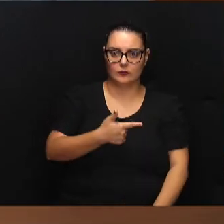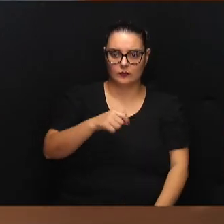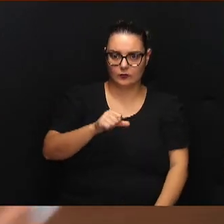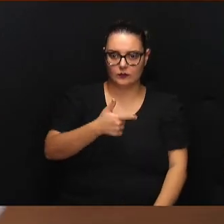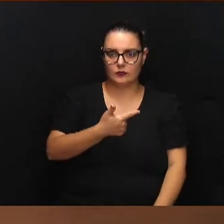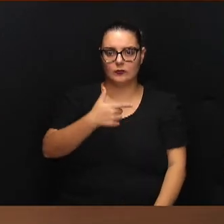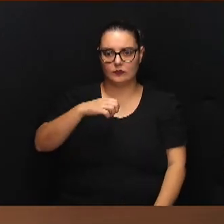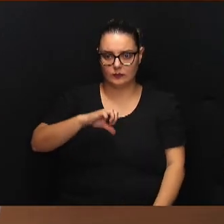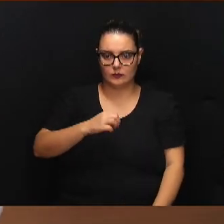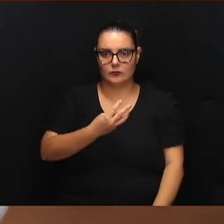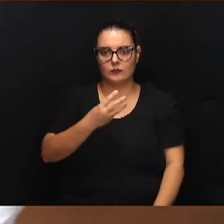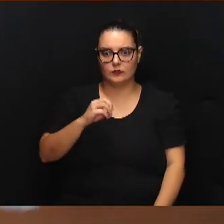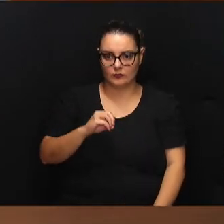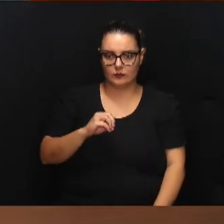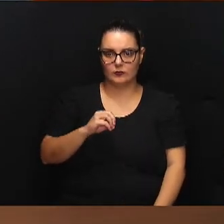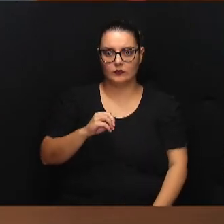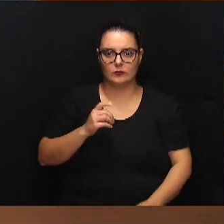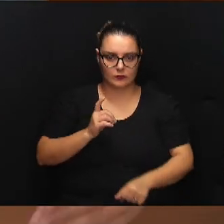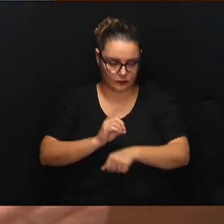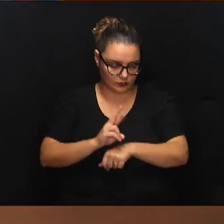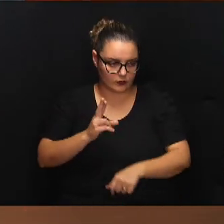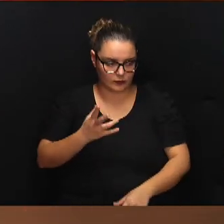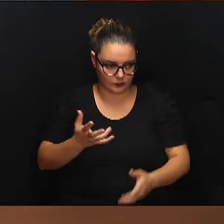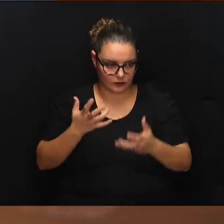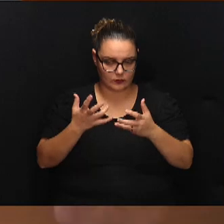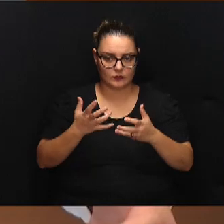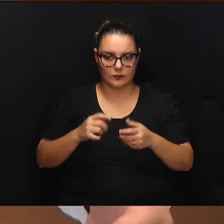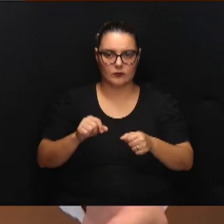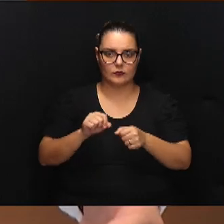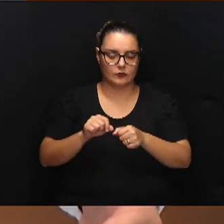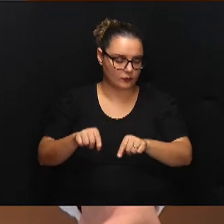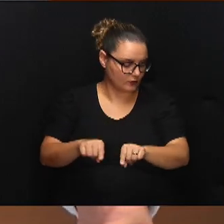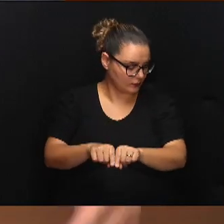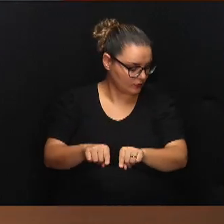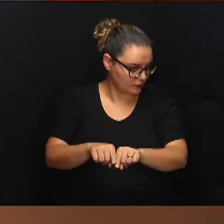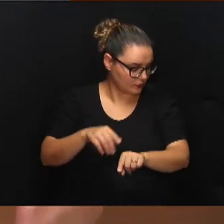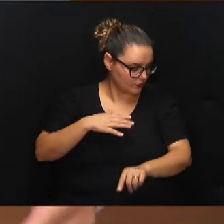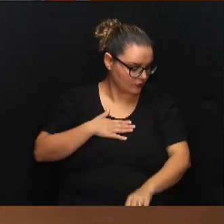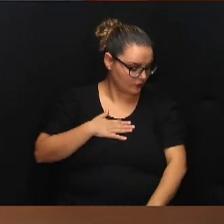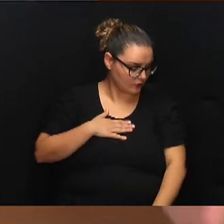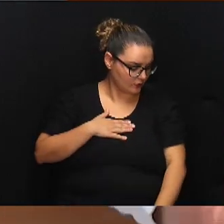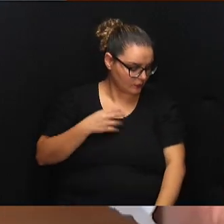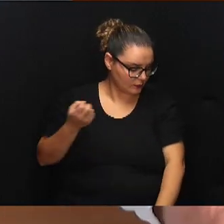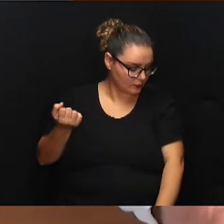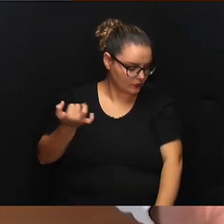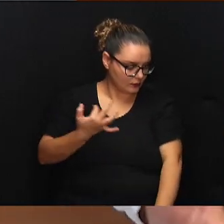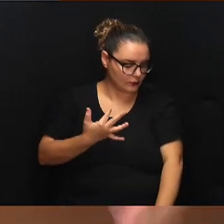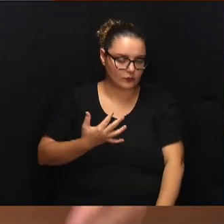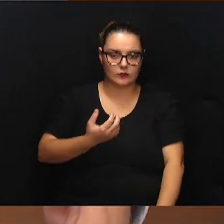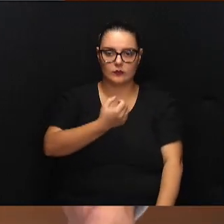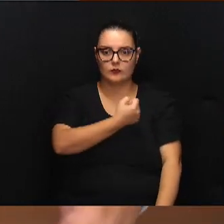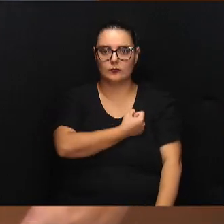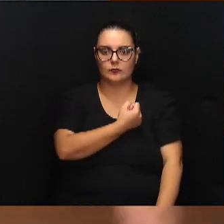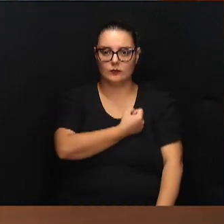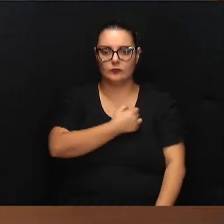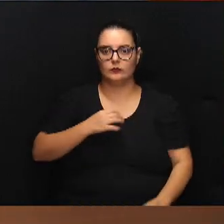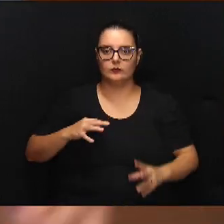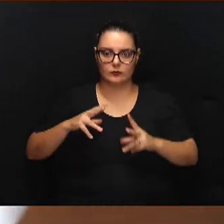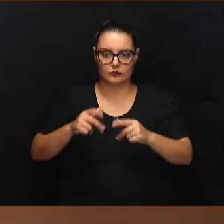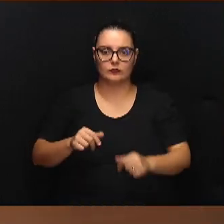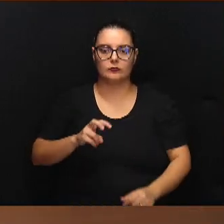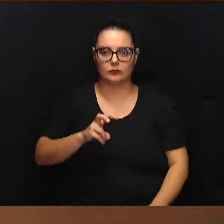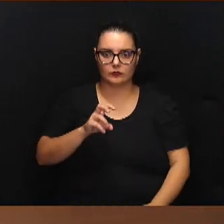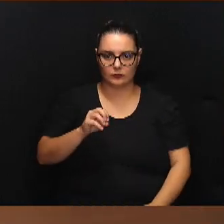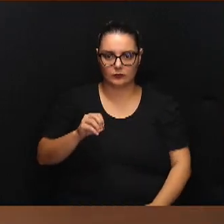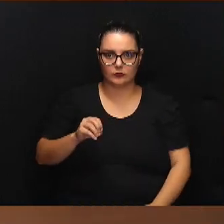29 e 30. Doutora, eu gostaria que a senhora fizesse também para mim a quantidade de números de todos os 500 e